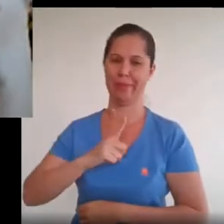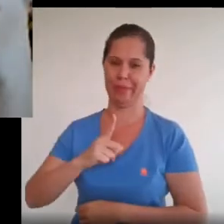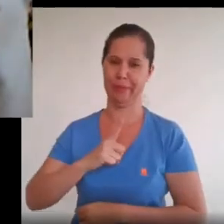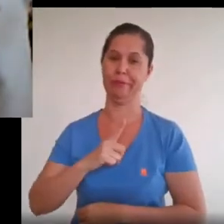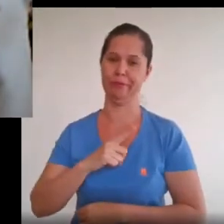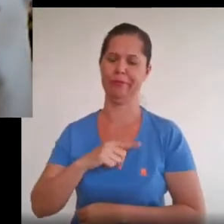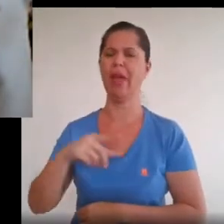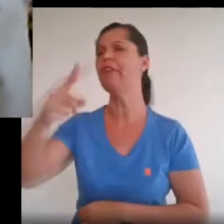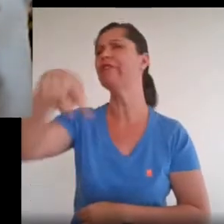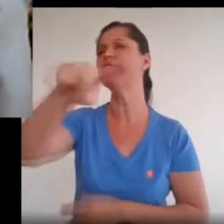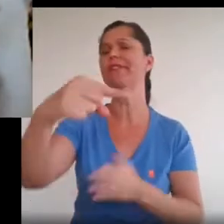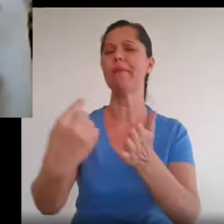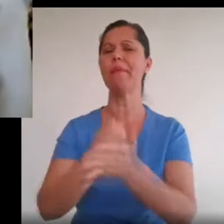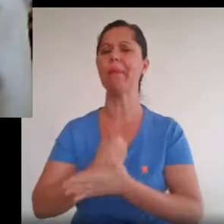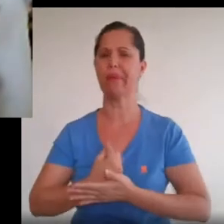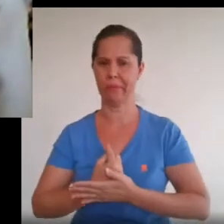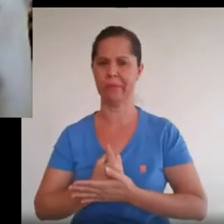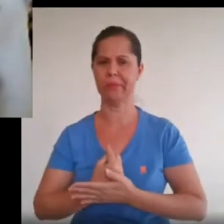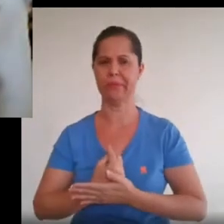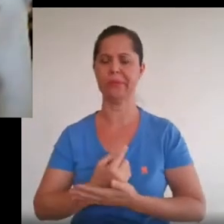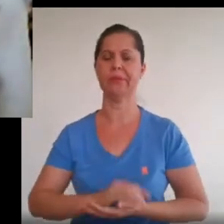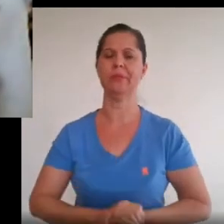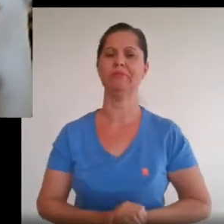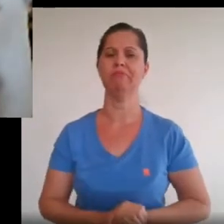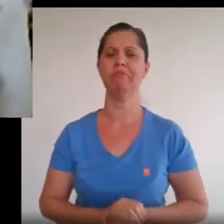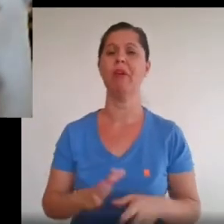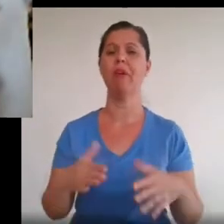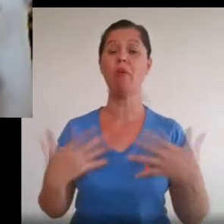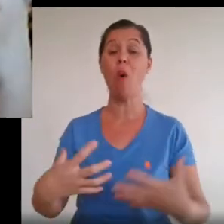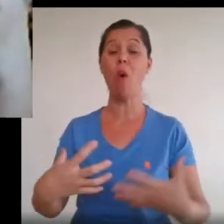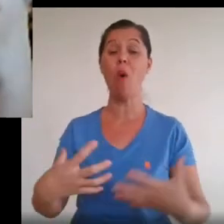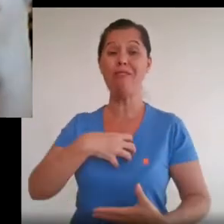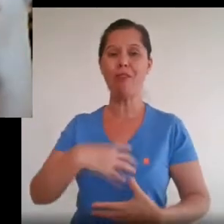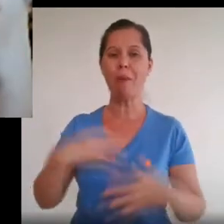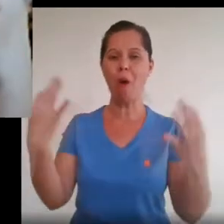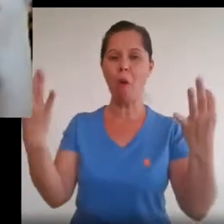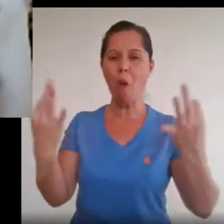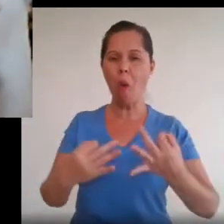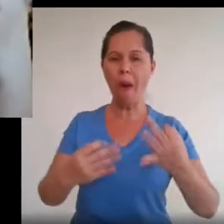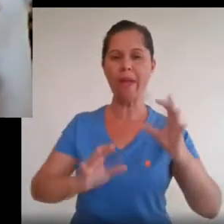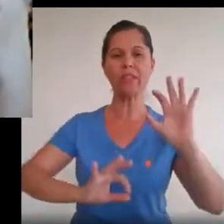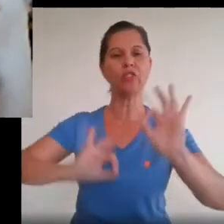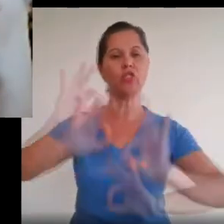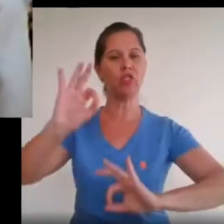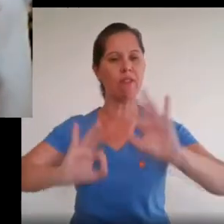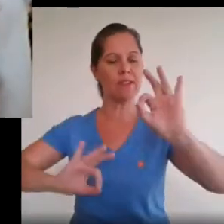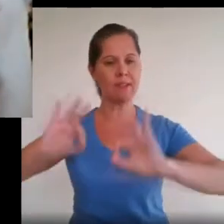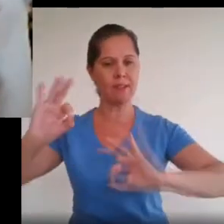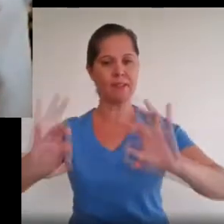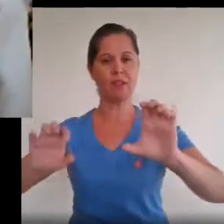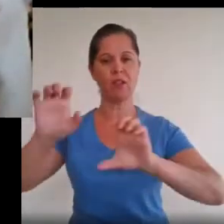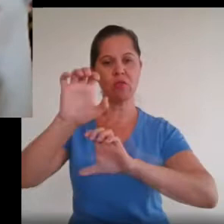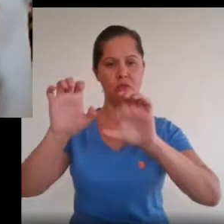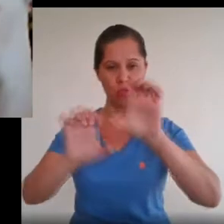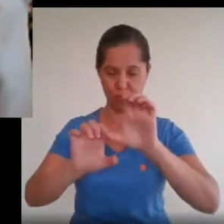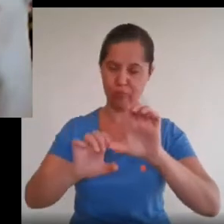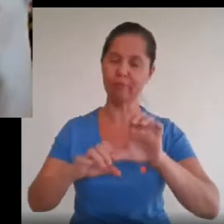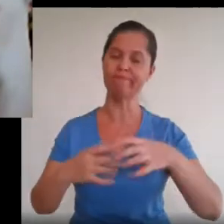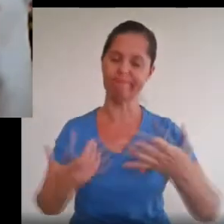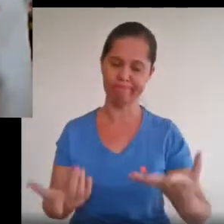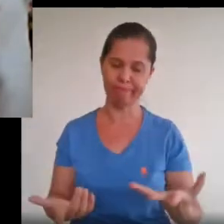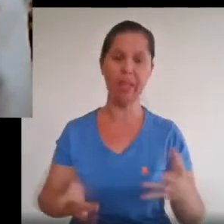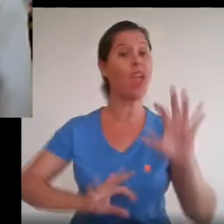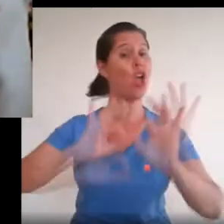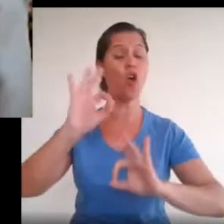assim, né, vocês me perguntam, qual o manejo? O manejo clínico, não tem como